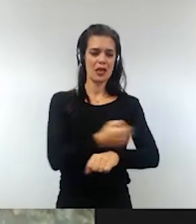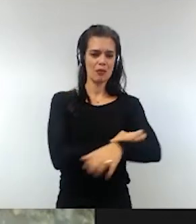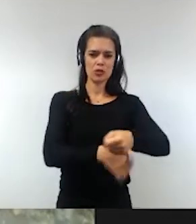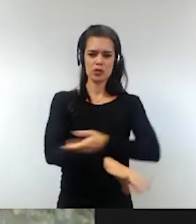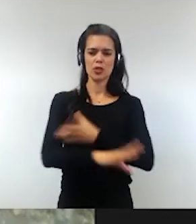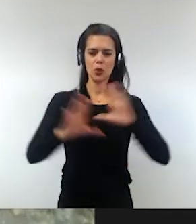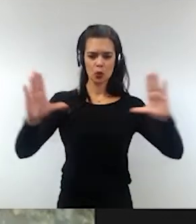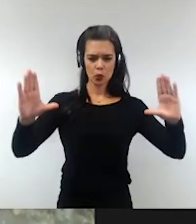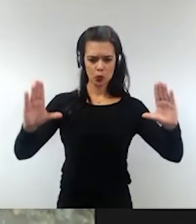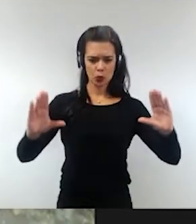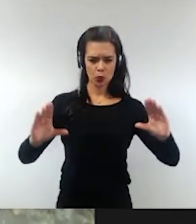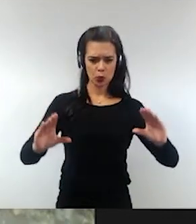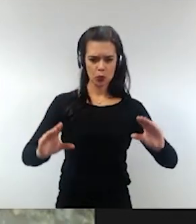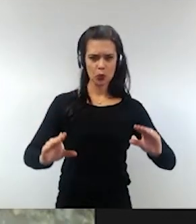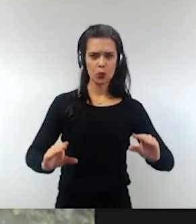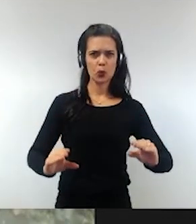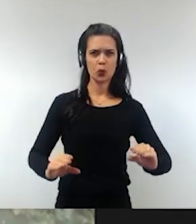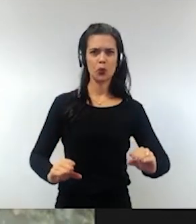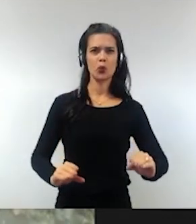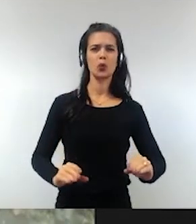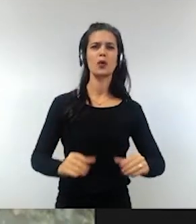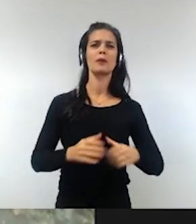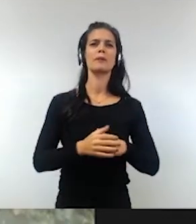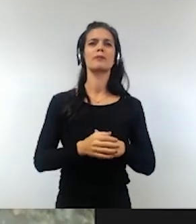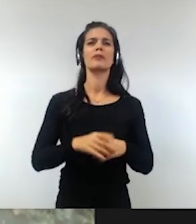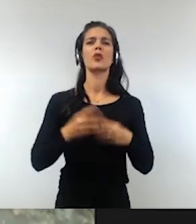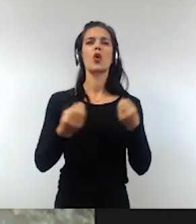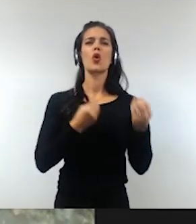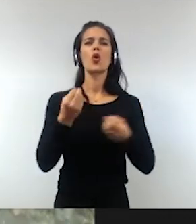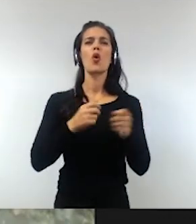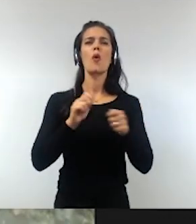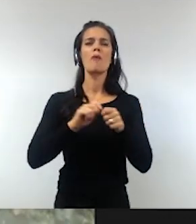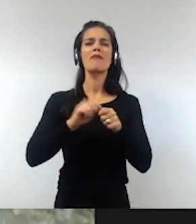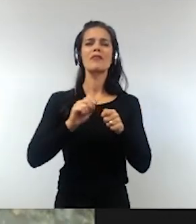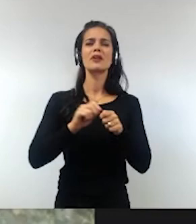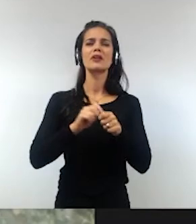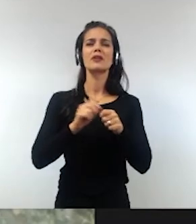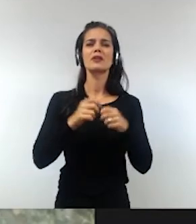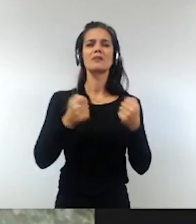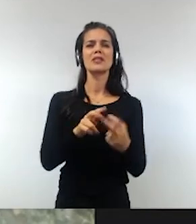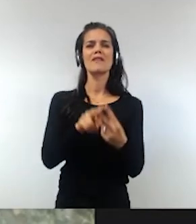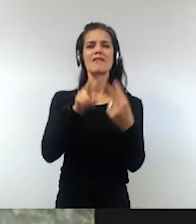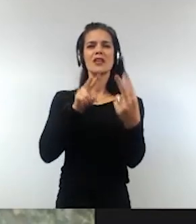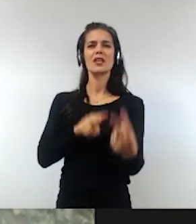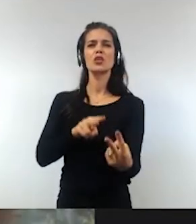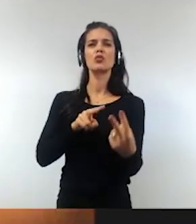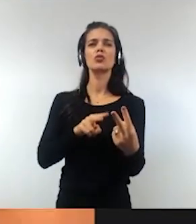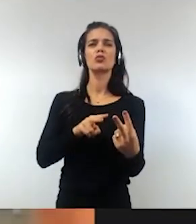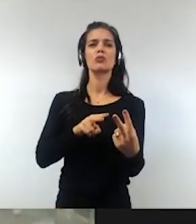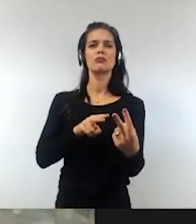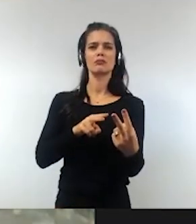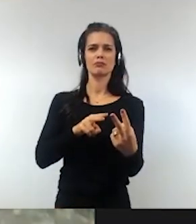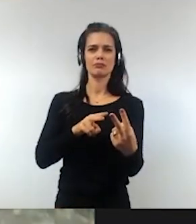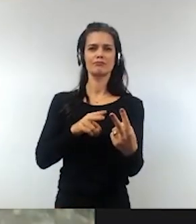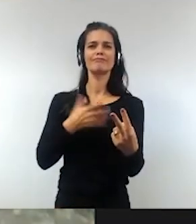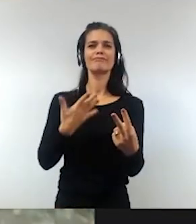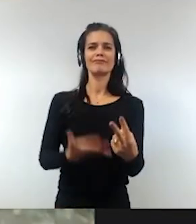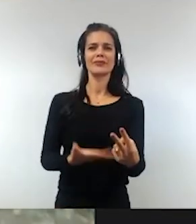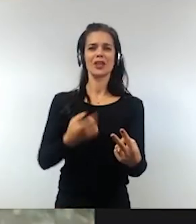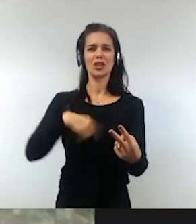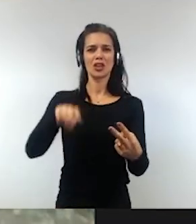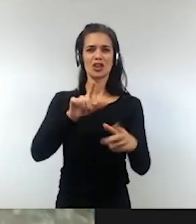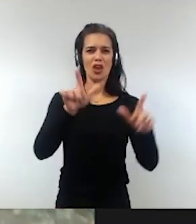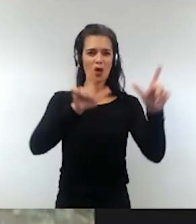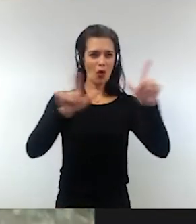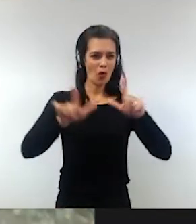emocional existente nos conflitos. Como tem sido fazer isso via virtual, através dessas telinhas que a gente fica se